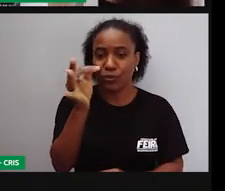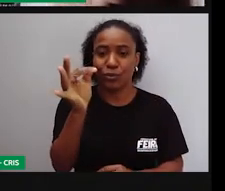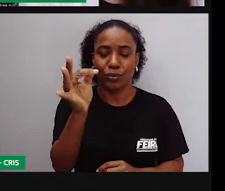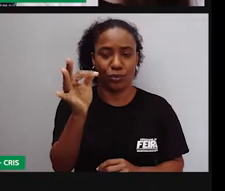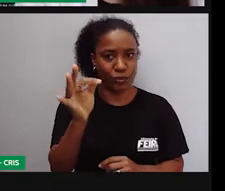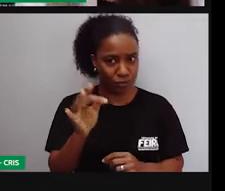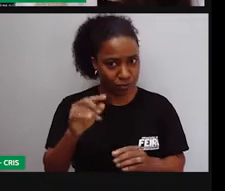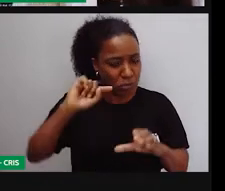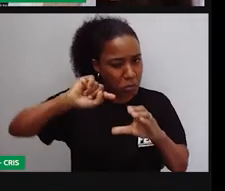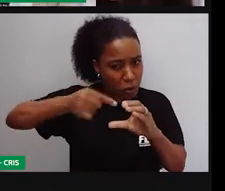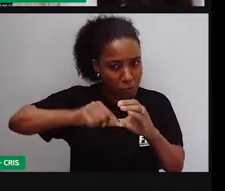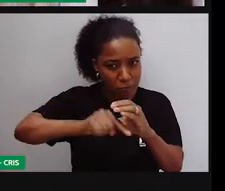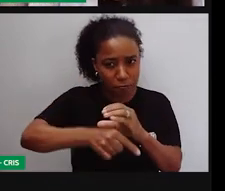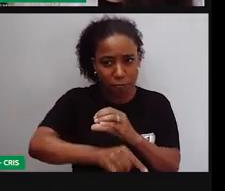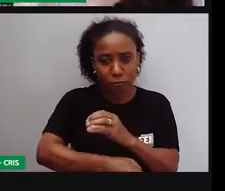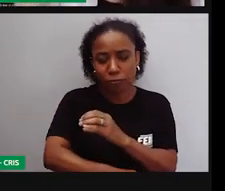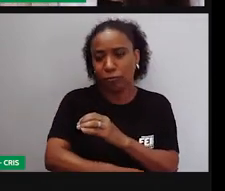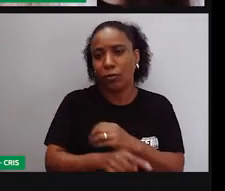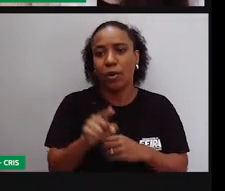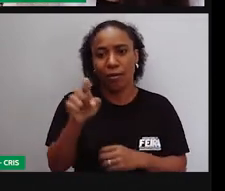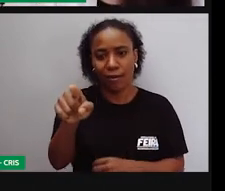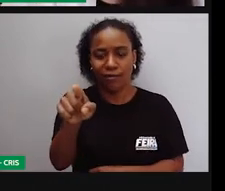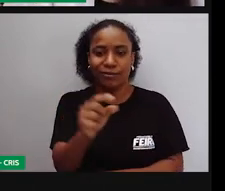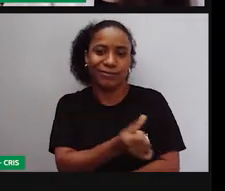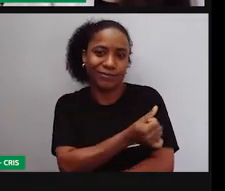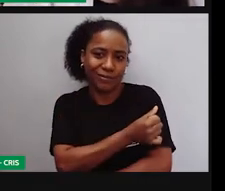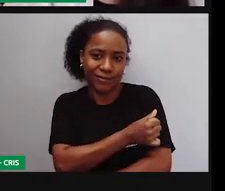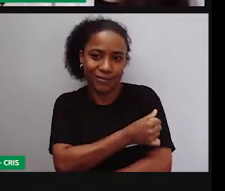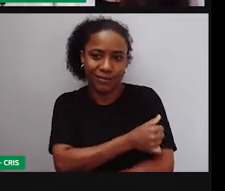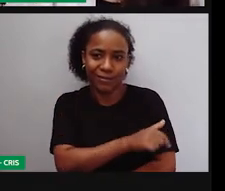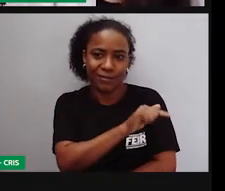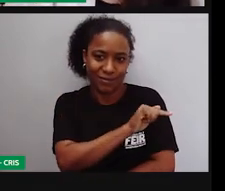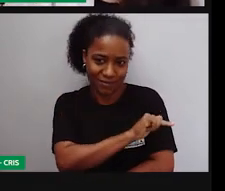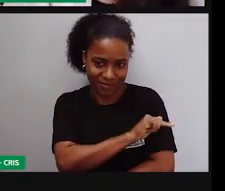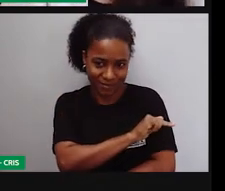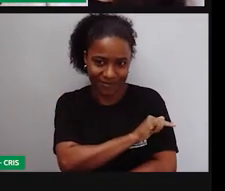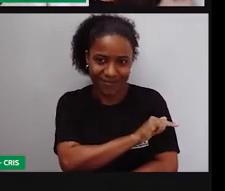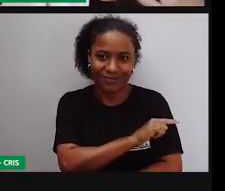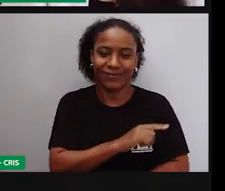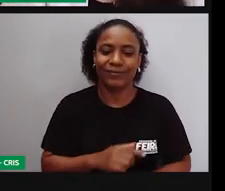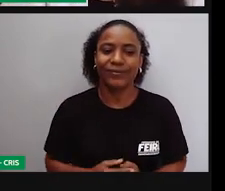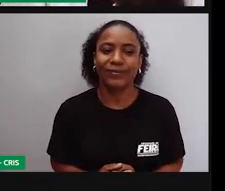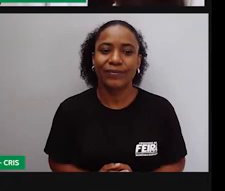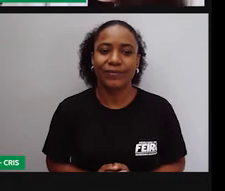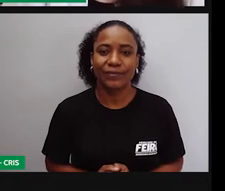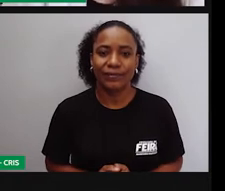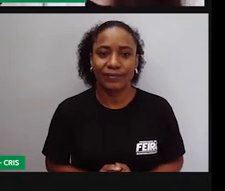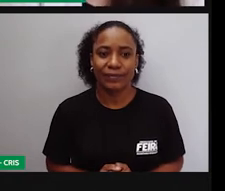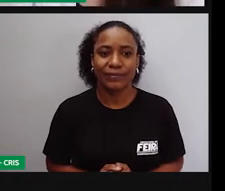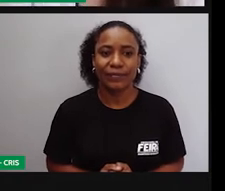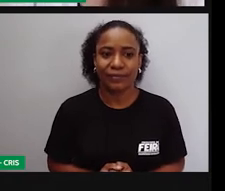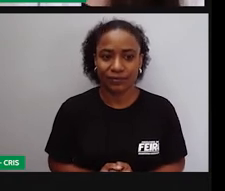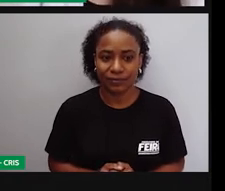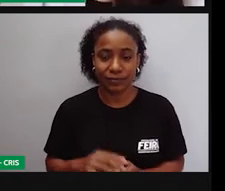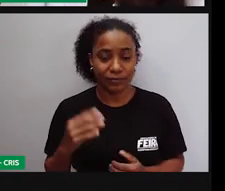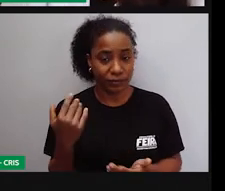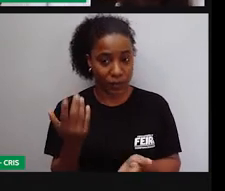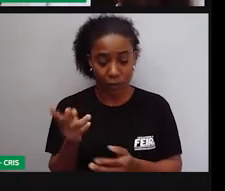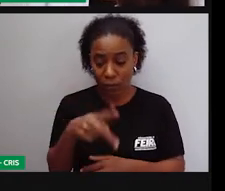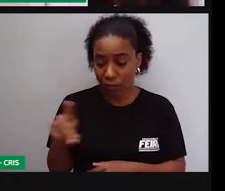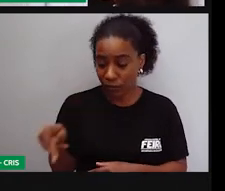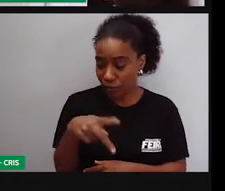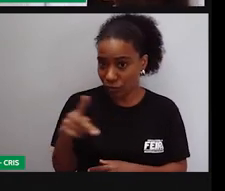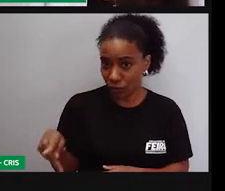mais esmiuçada, quando vocês estiverem numa turma seguinte, né, numa série seguinte, onde os biólogos, os professores de